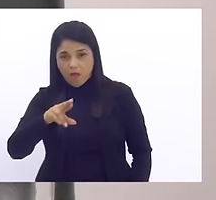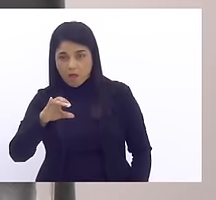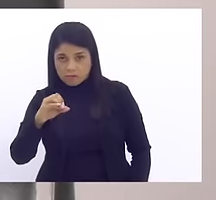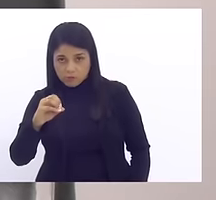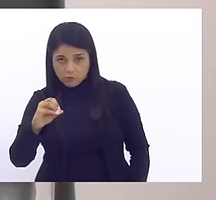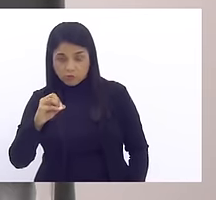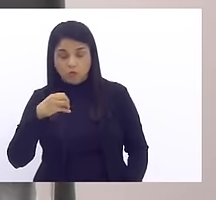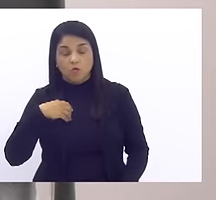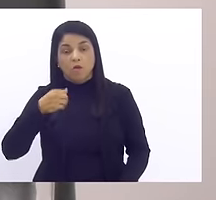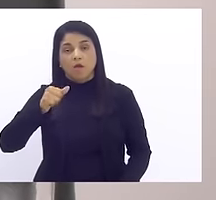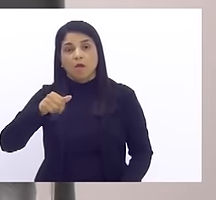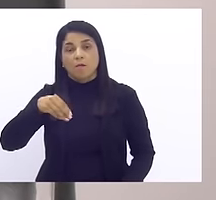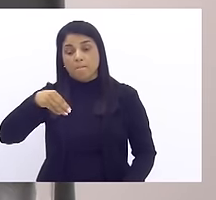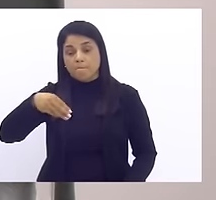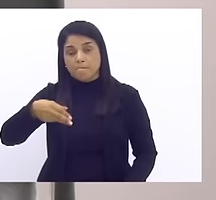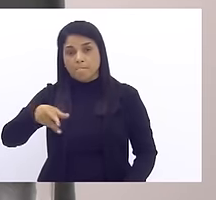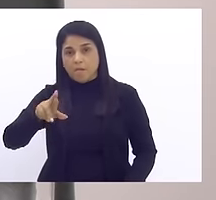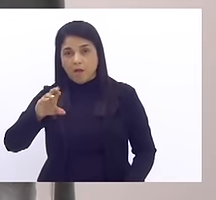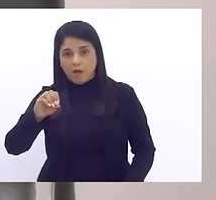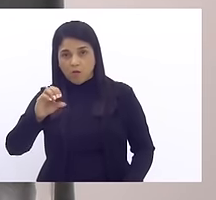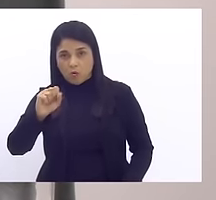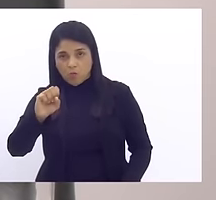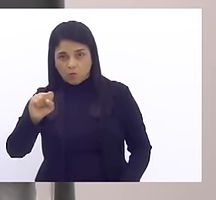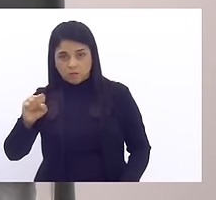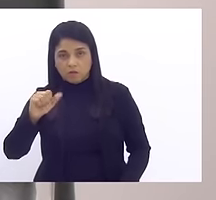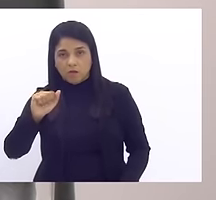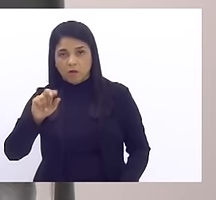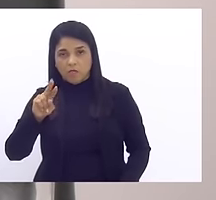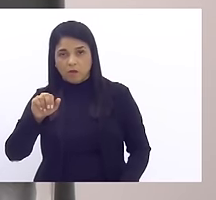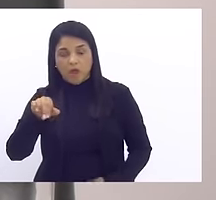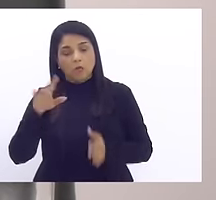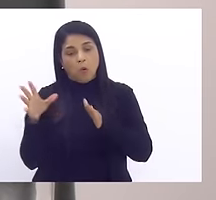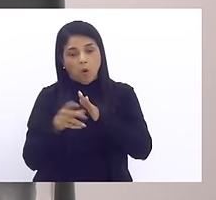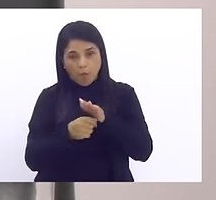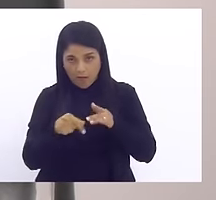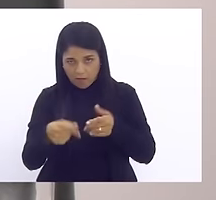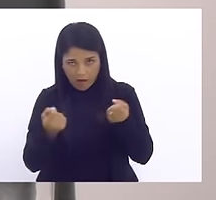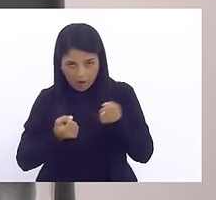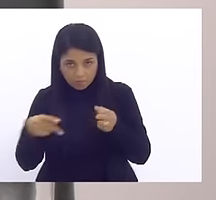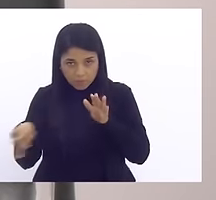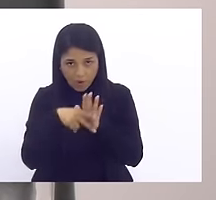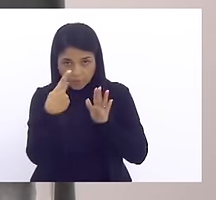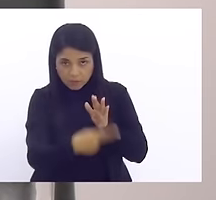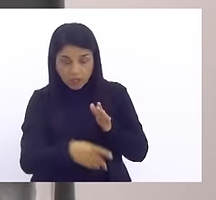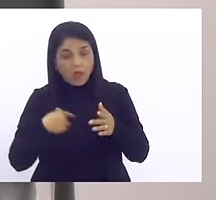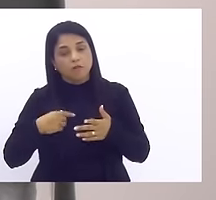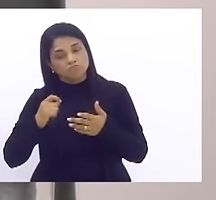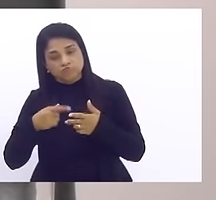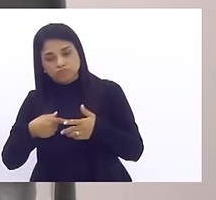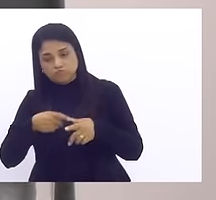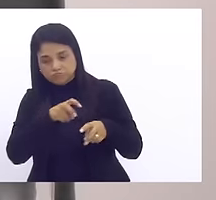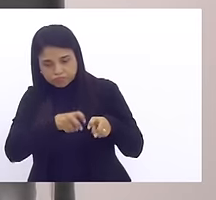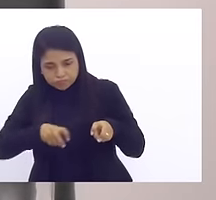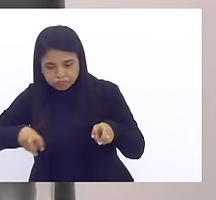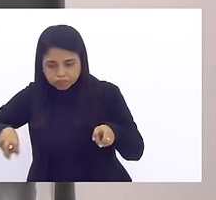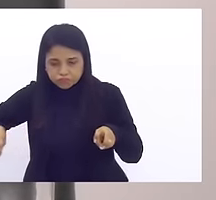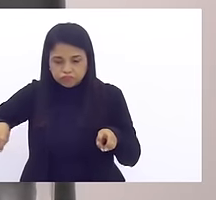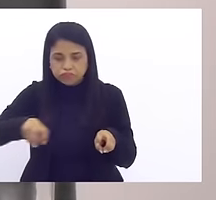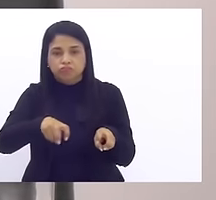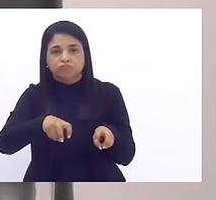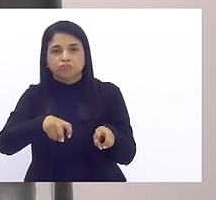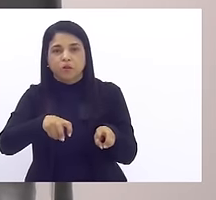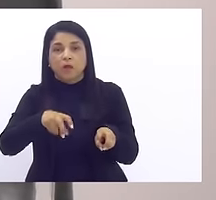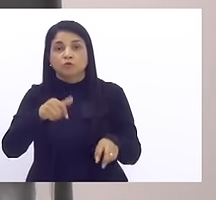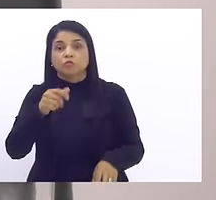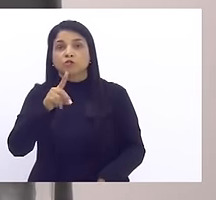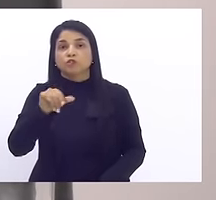chegou até a sede policial recuperou o veículo no mesmo dia e o veículo foi para o pátio e no dia